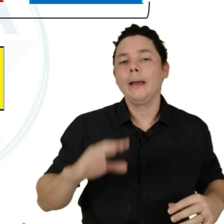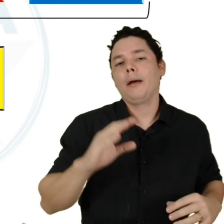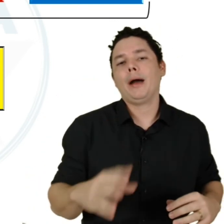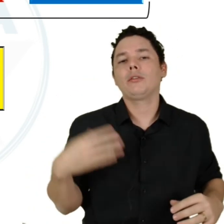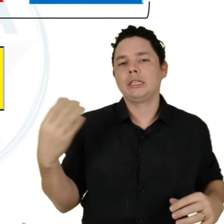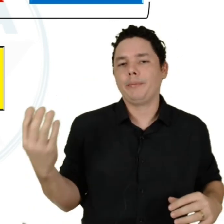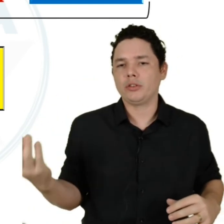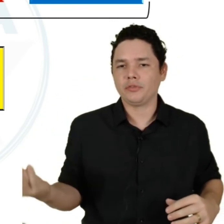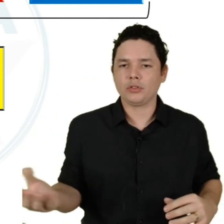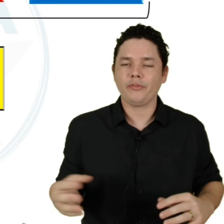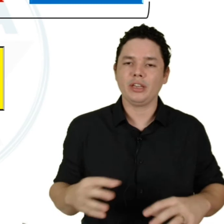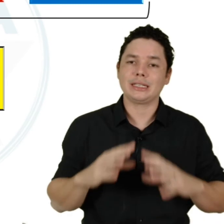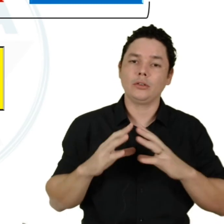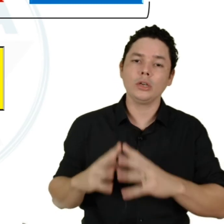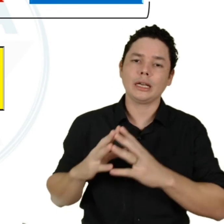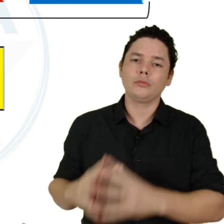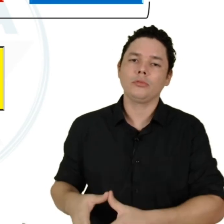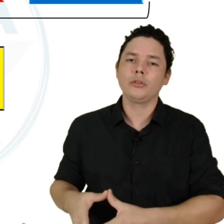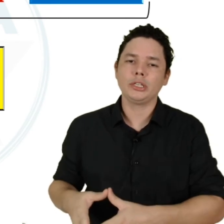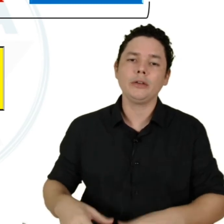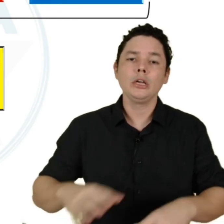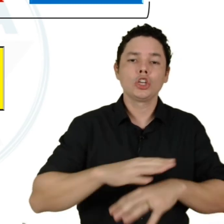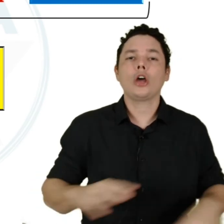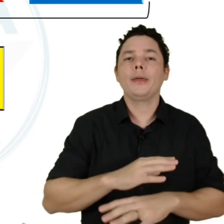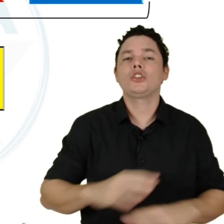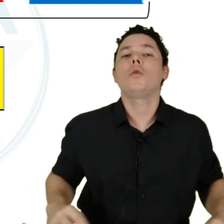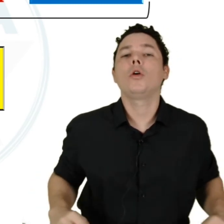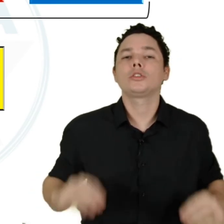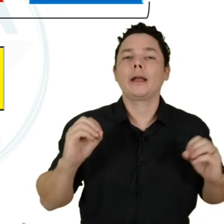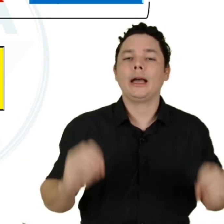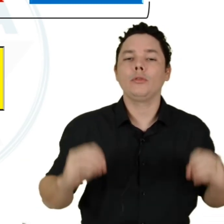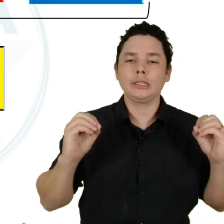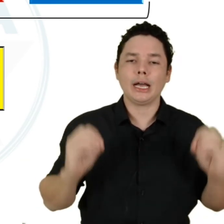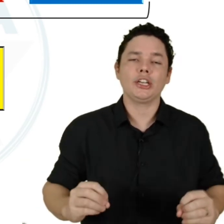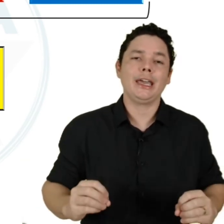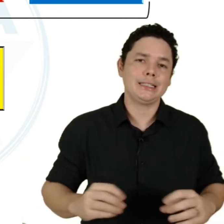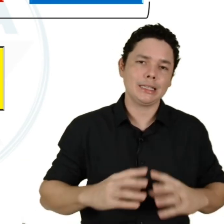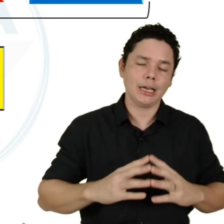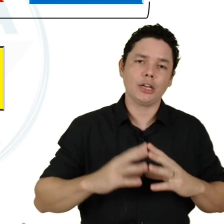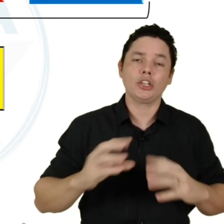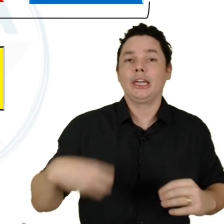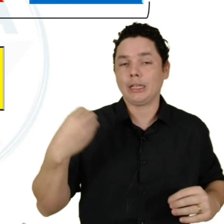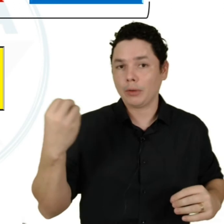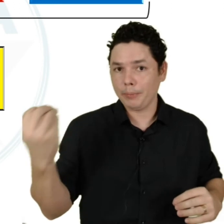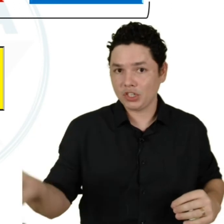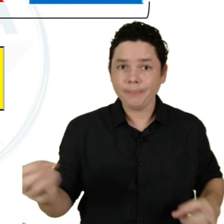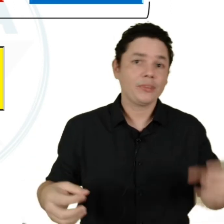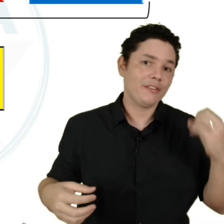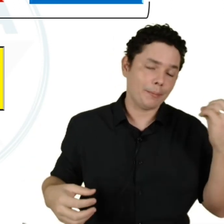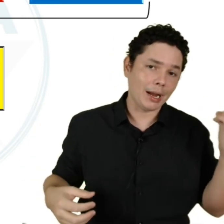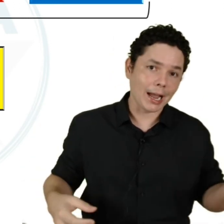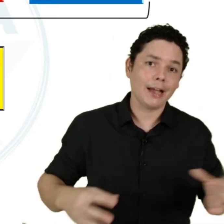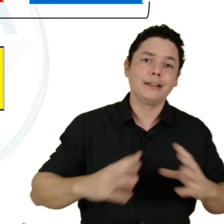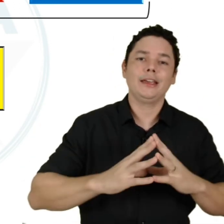administrativa para o desempenho de função de confiança no Estado do Rio de Janeiro, somente com ônus para a unidade requisitante. Então, quem pedir,